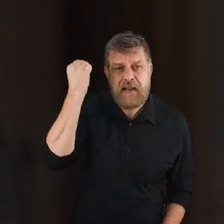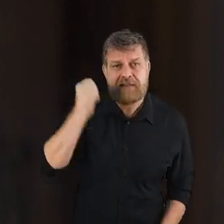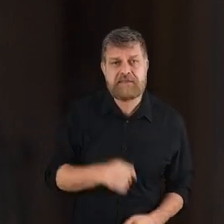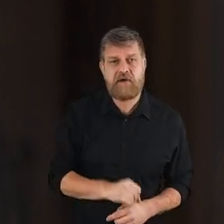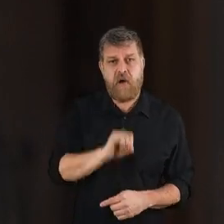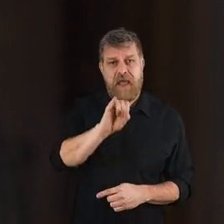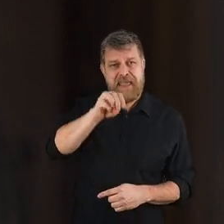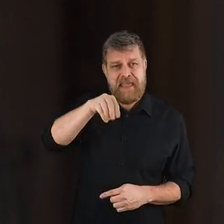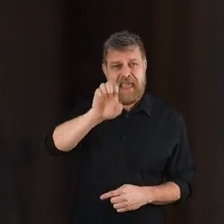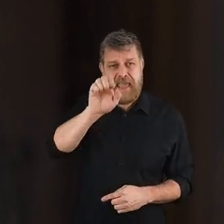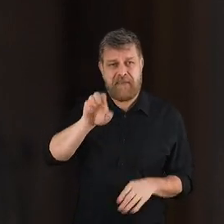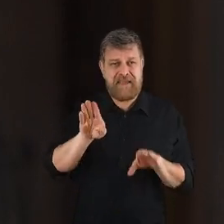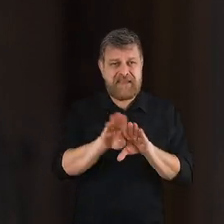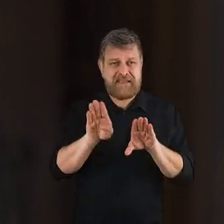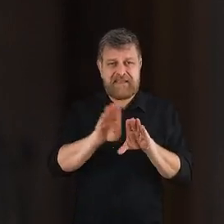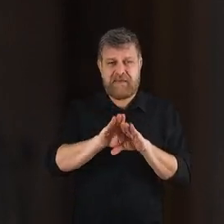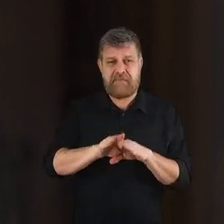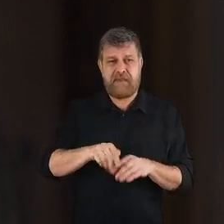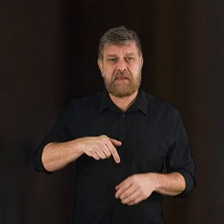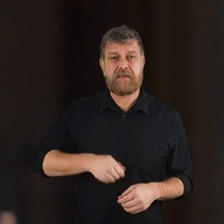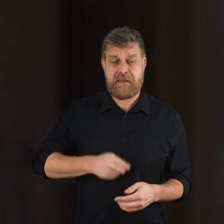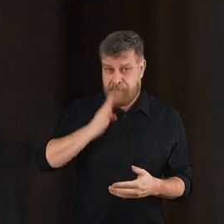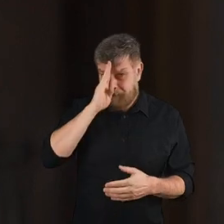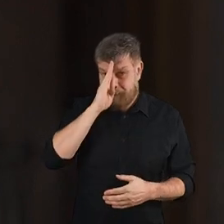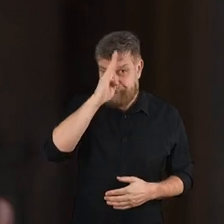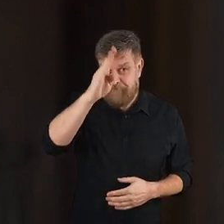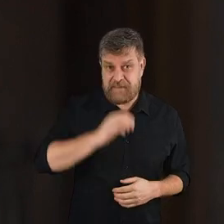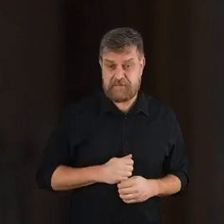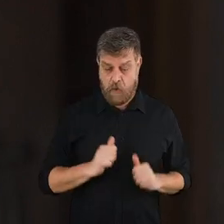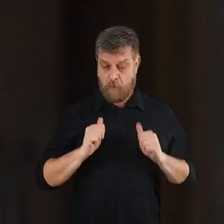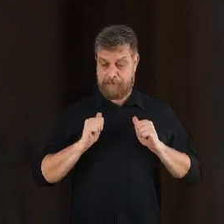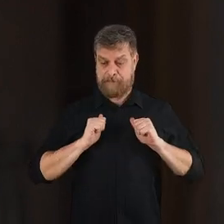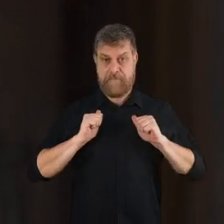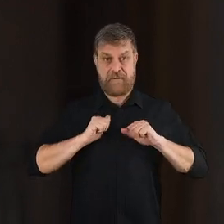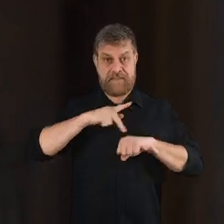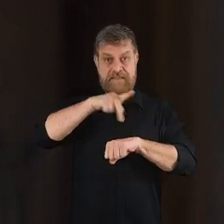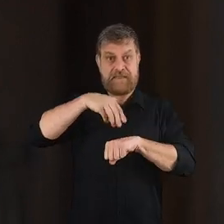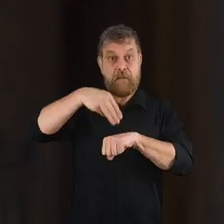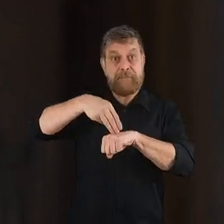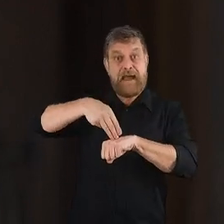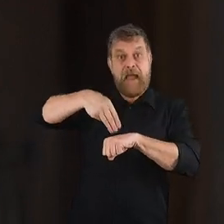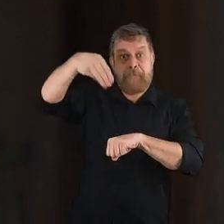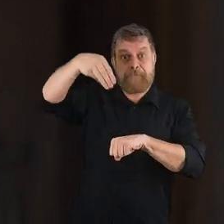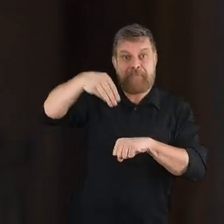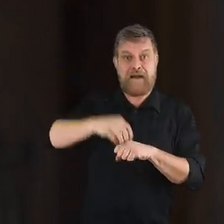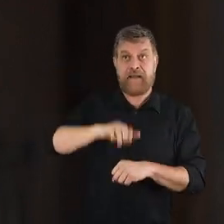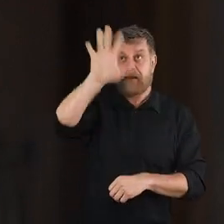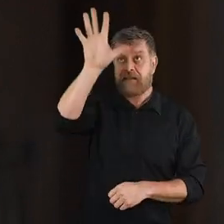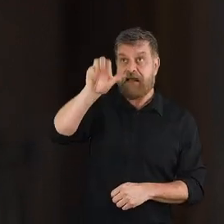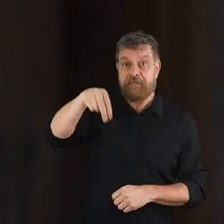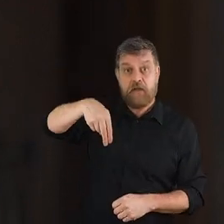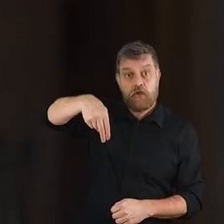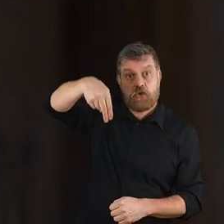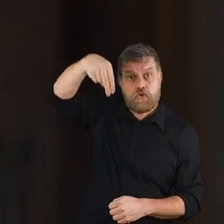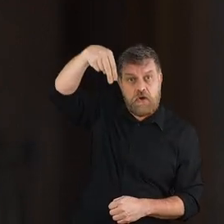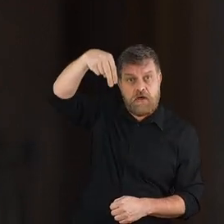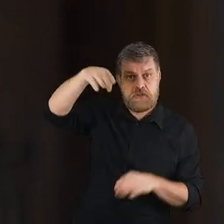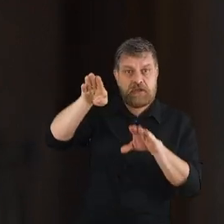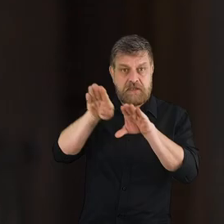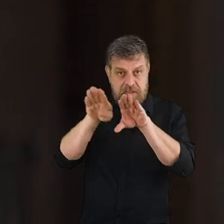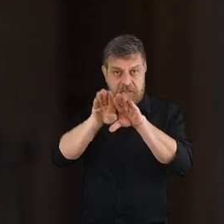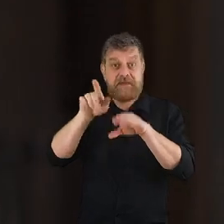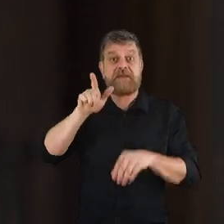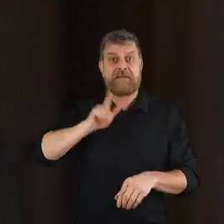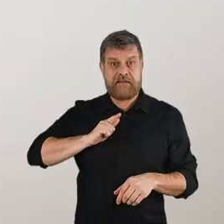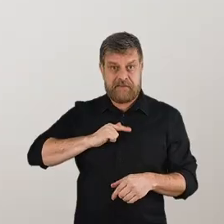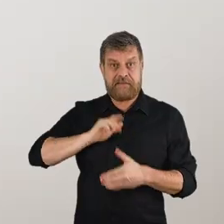Iêmen, na região do Sahel, sobretudo entre Mauritânia e Mali, no norte da África, na região do deserto do Saara, do